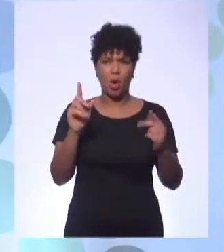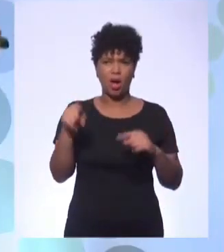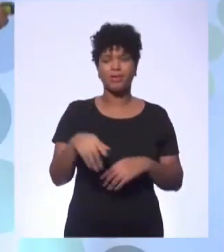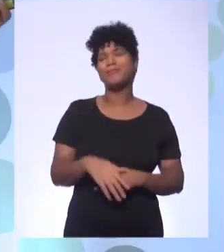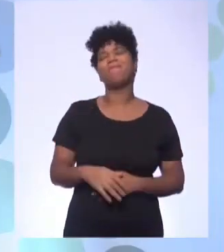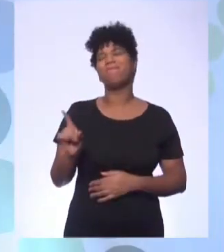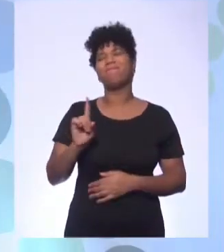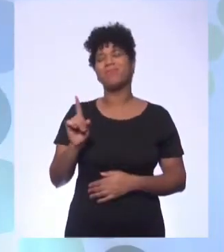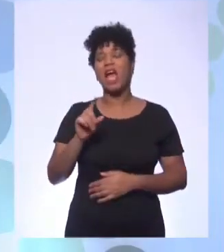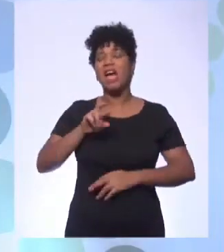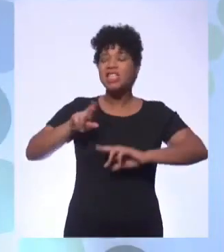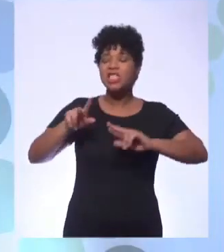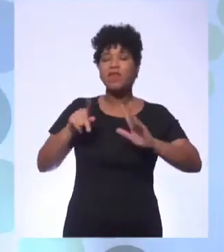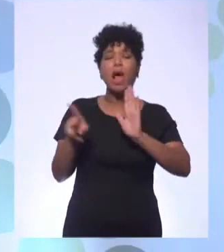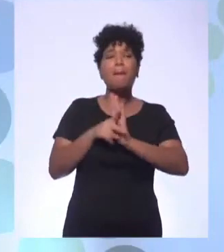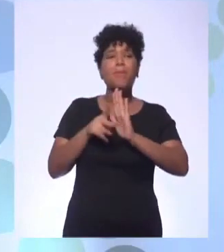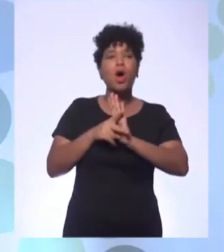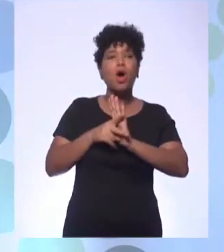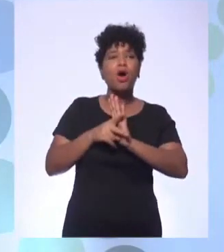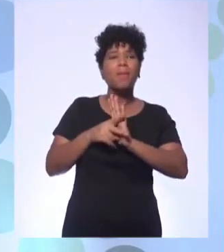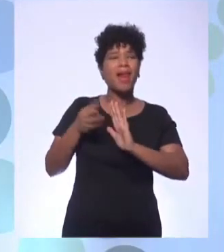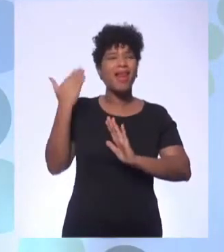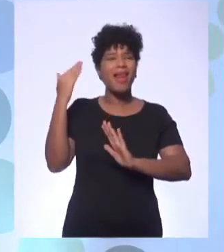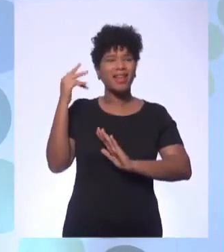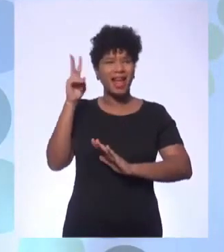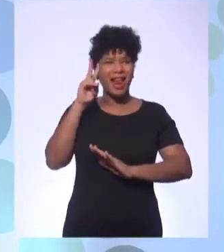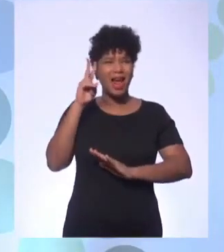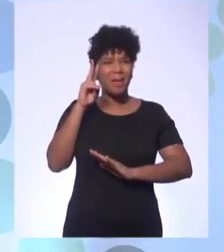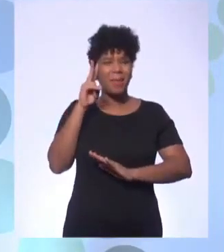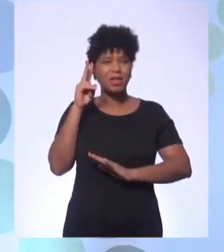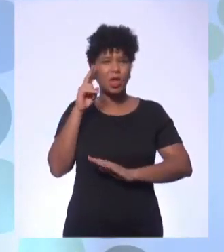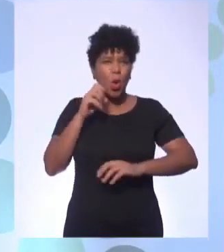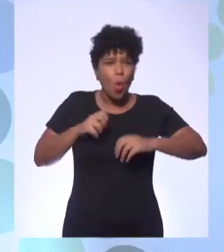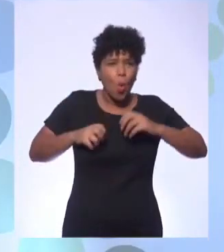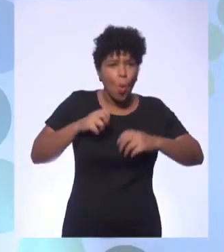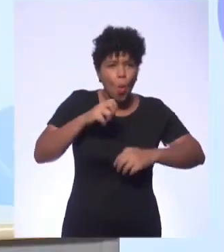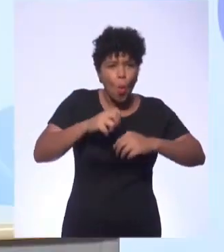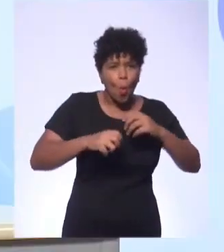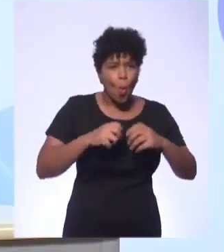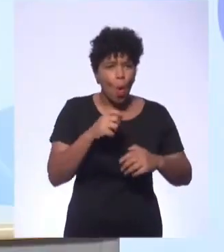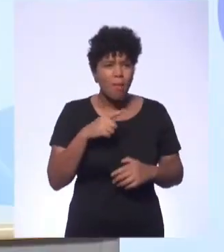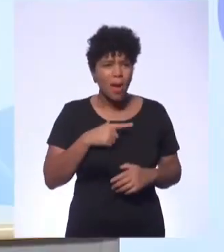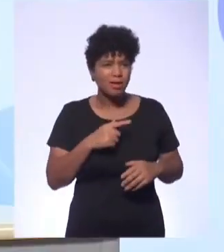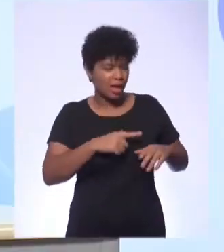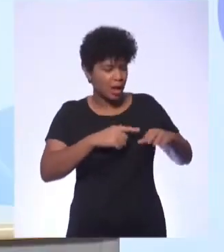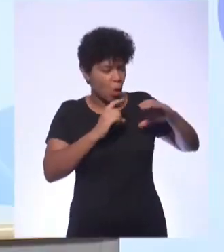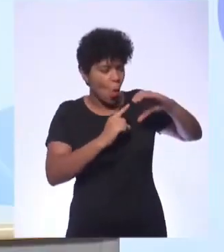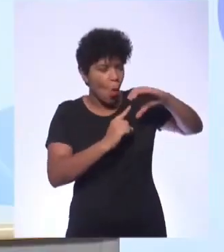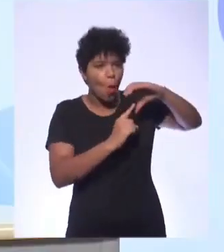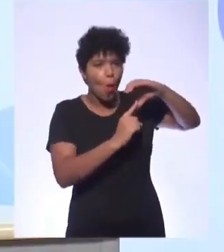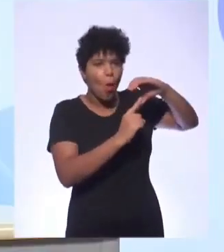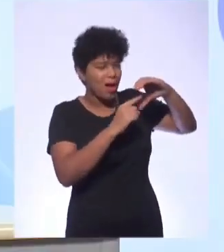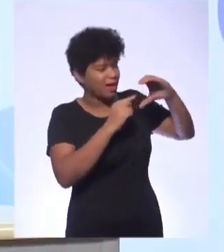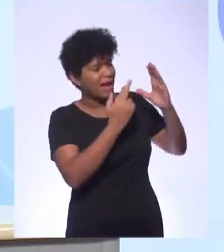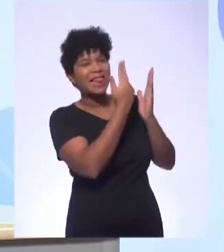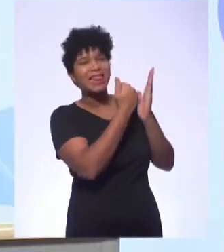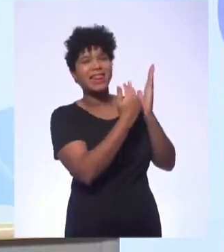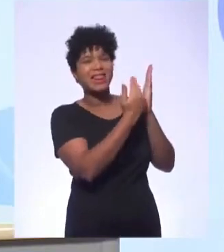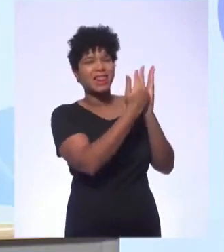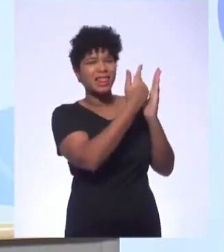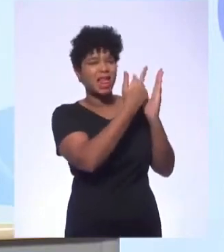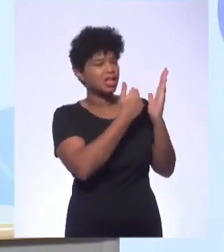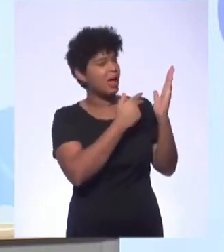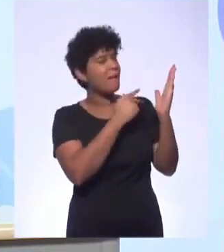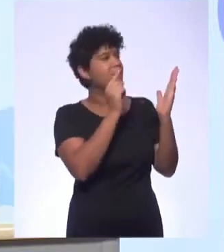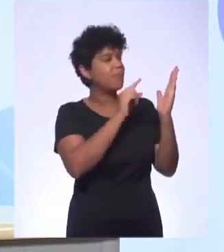seria a arte do homem das cavernas. Os primeiros hominídeos. Ele fala dessa coisa de estar parecendo que está desconectado, que não